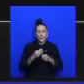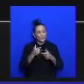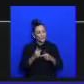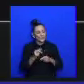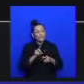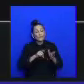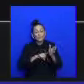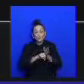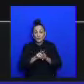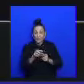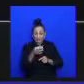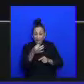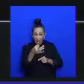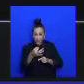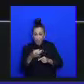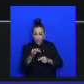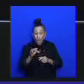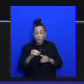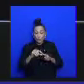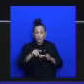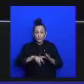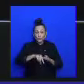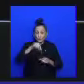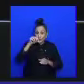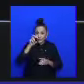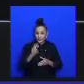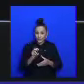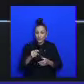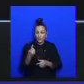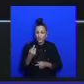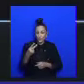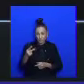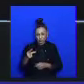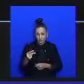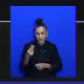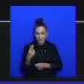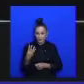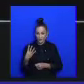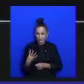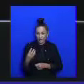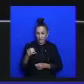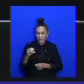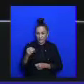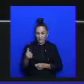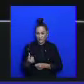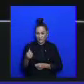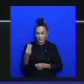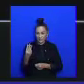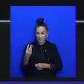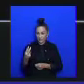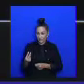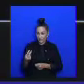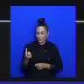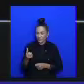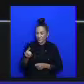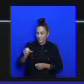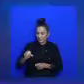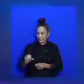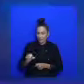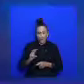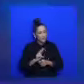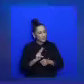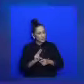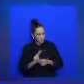Muito bem, vamos confirmar os 5 números sorteados. 12, 24, 06, 32 e